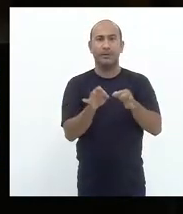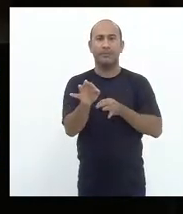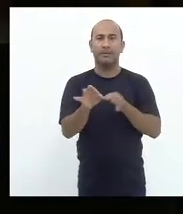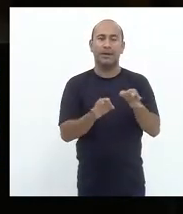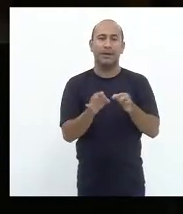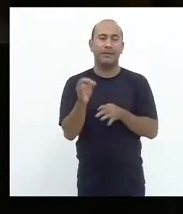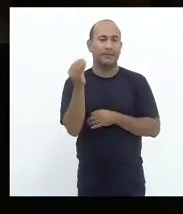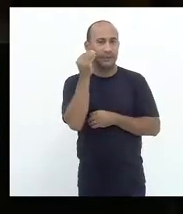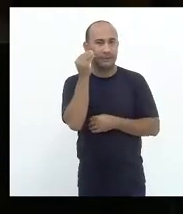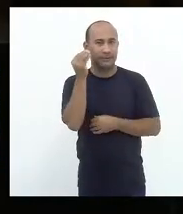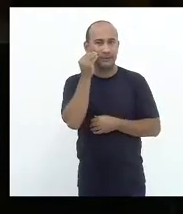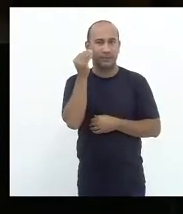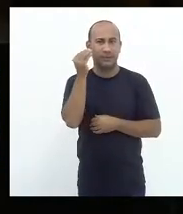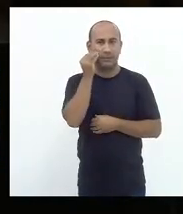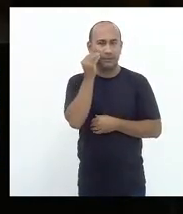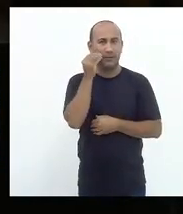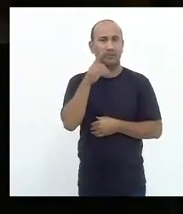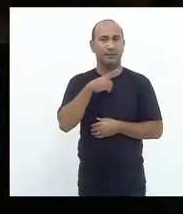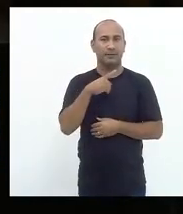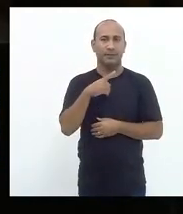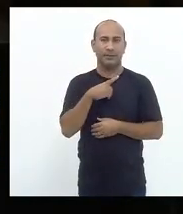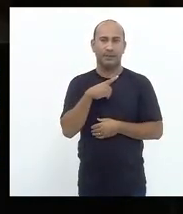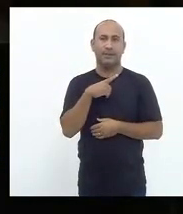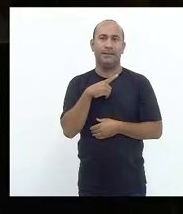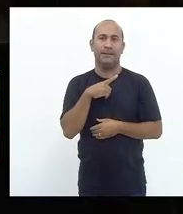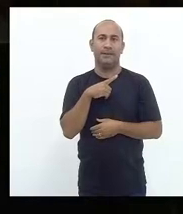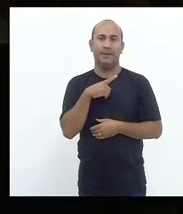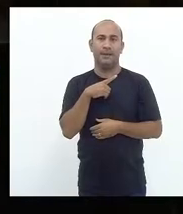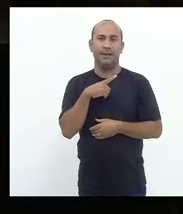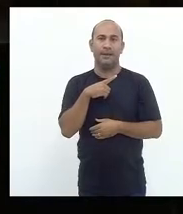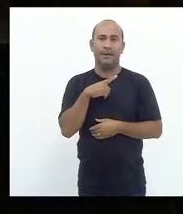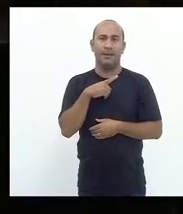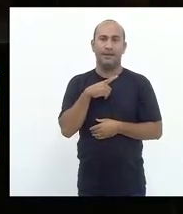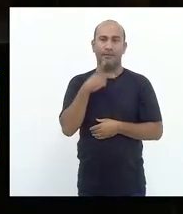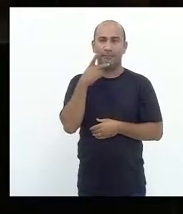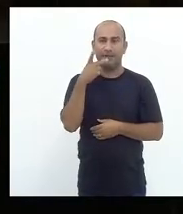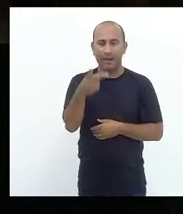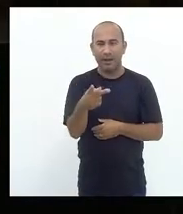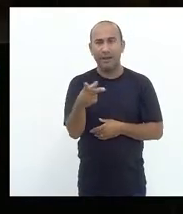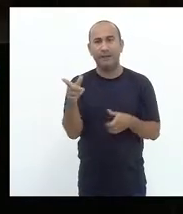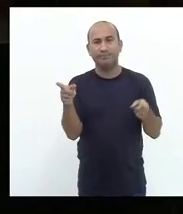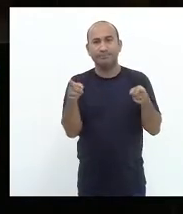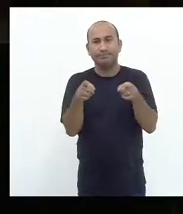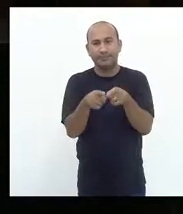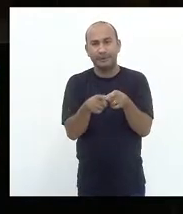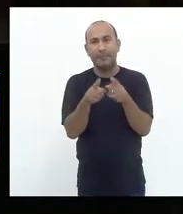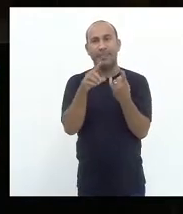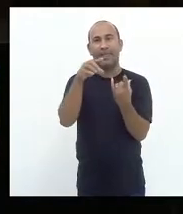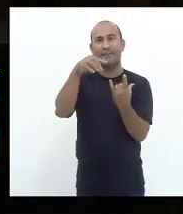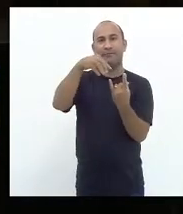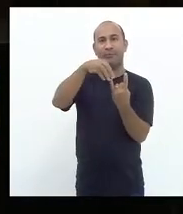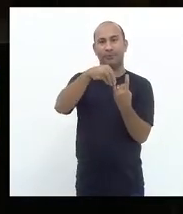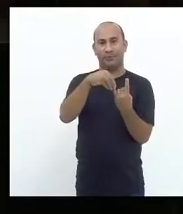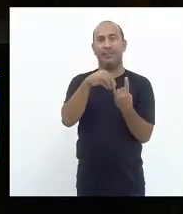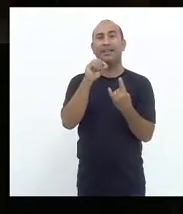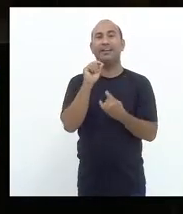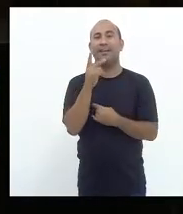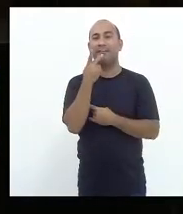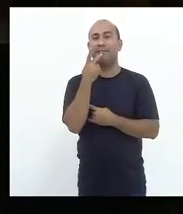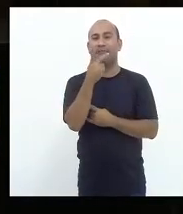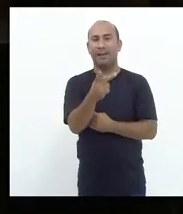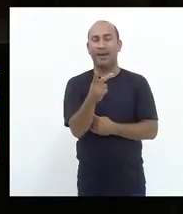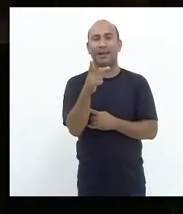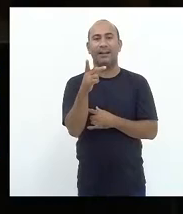tentando, inclusive, garantir critérios mínimos, como, por exemplo, o da Fiocruz, que garante